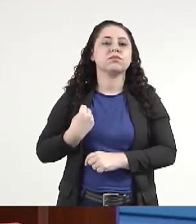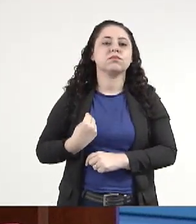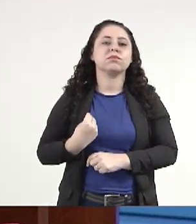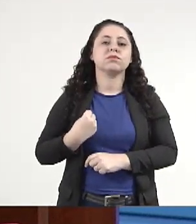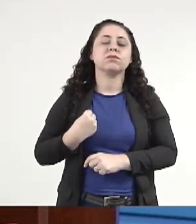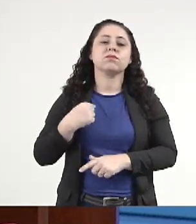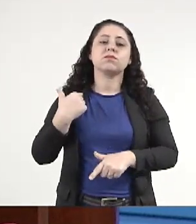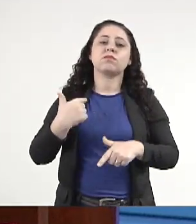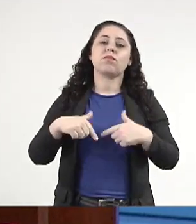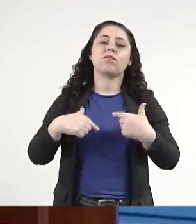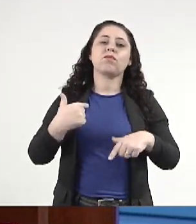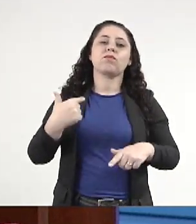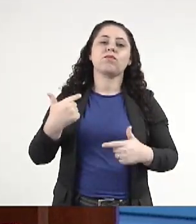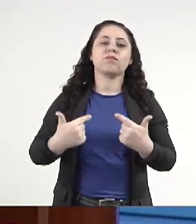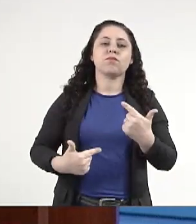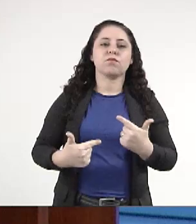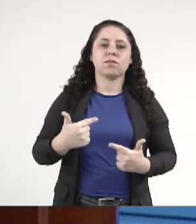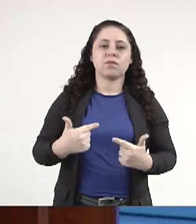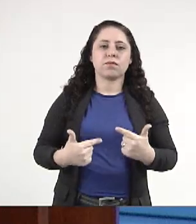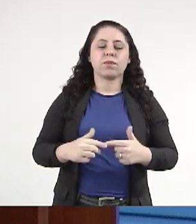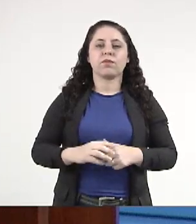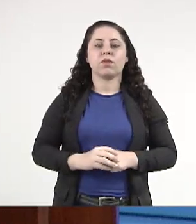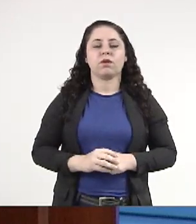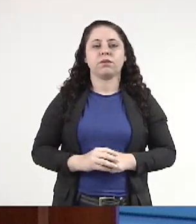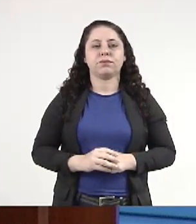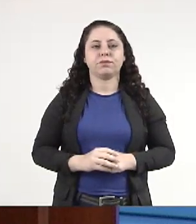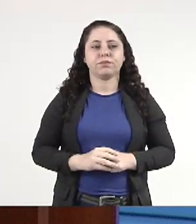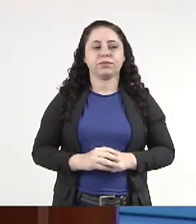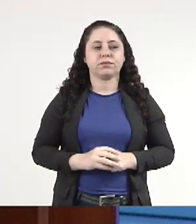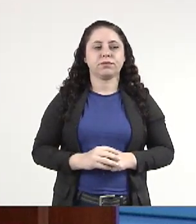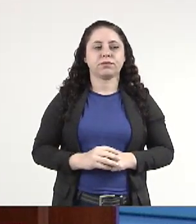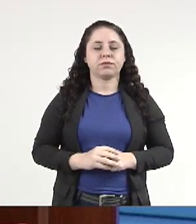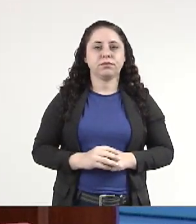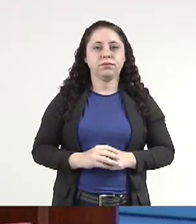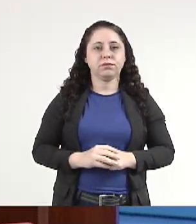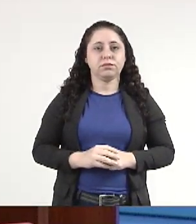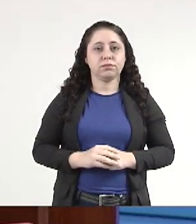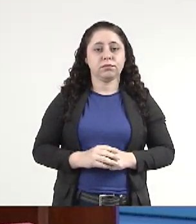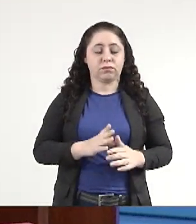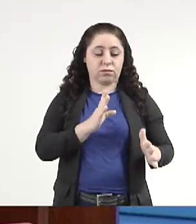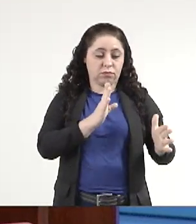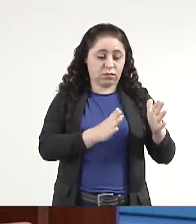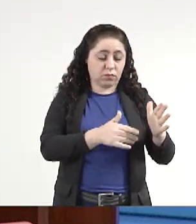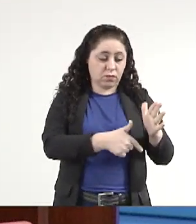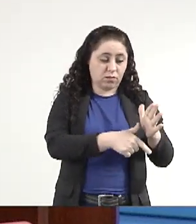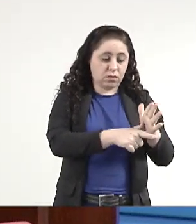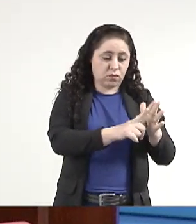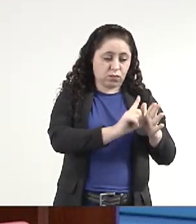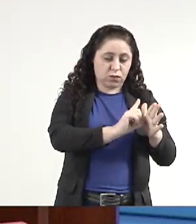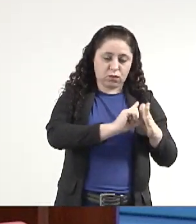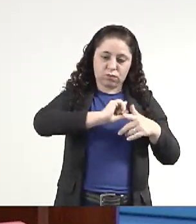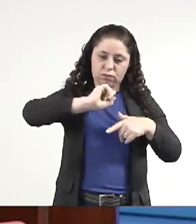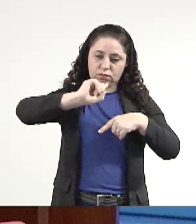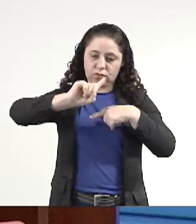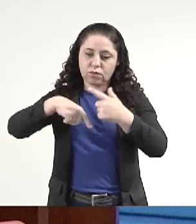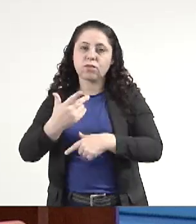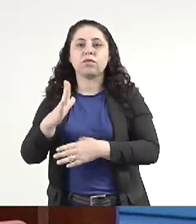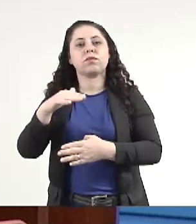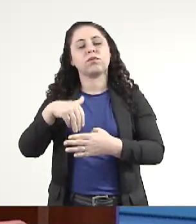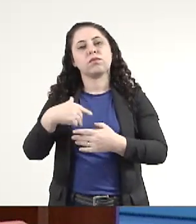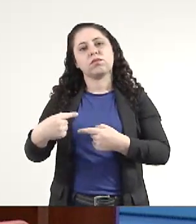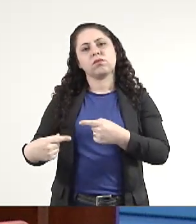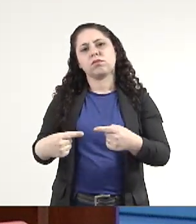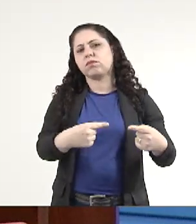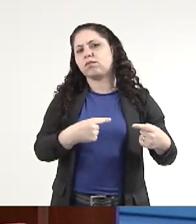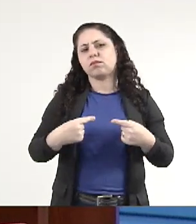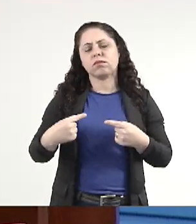da atividade política. Antes e pós-eleição, eu tenho discutido muito